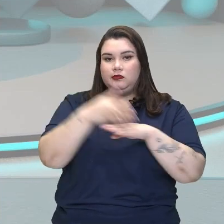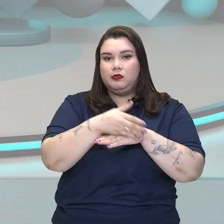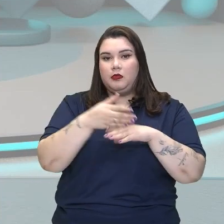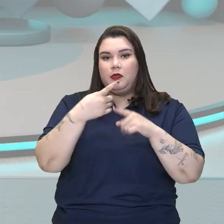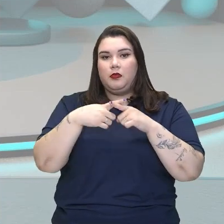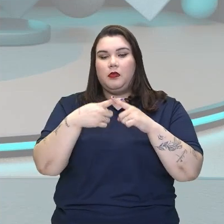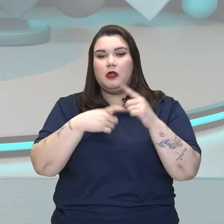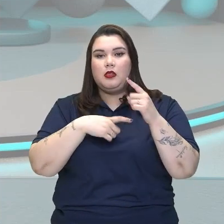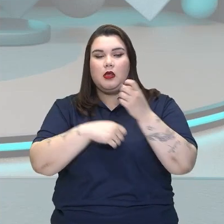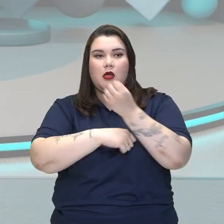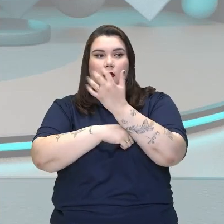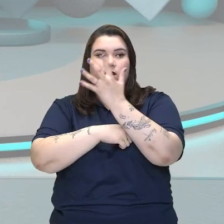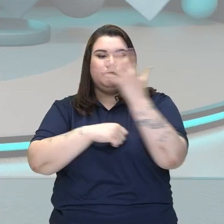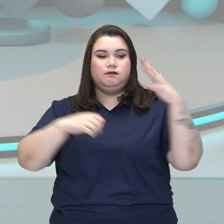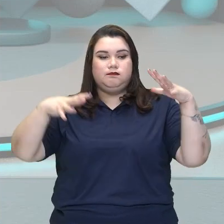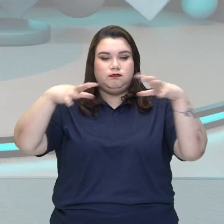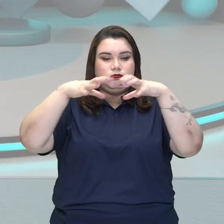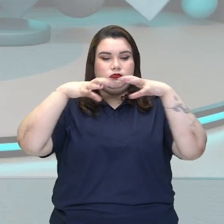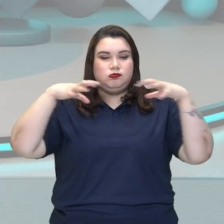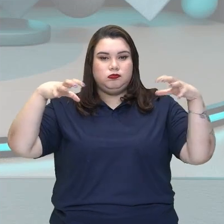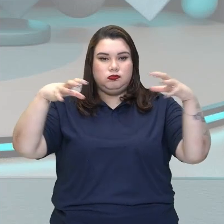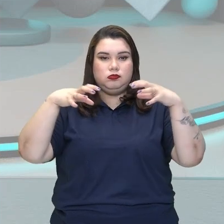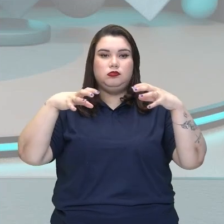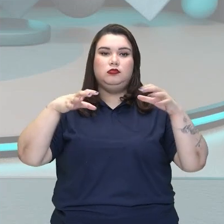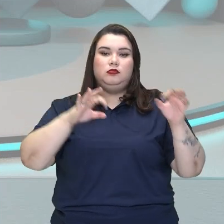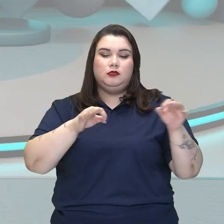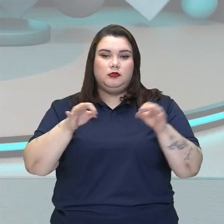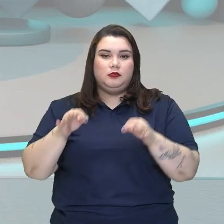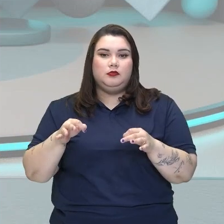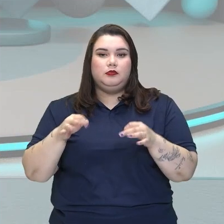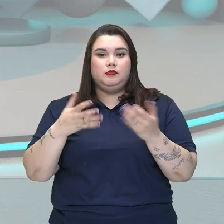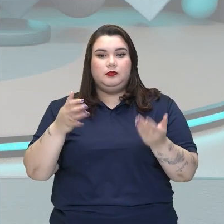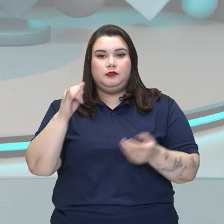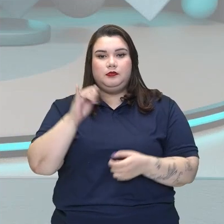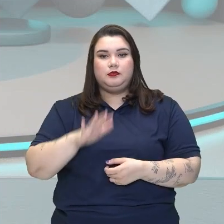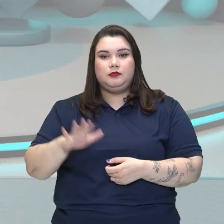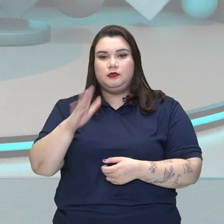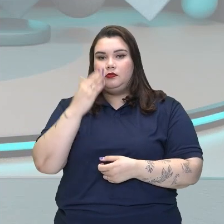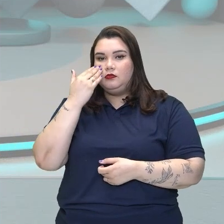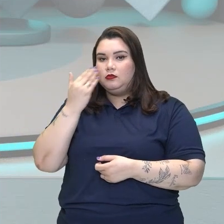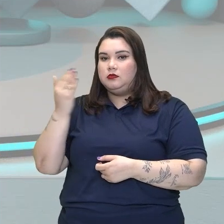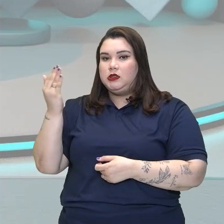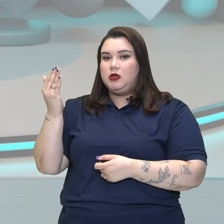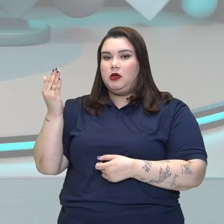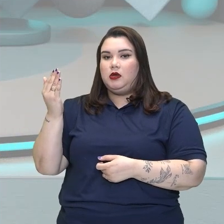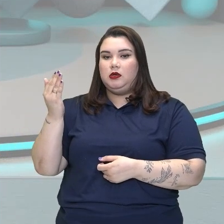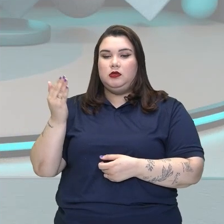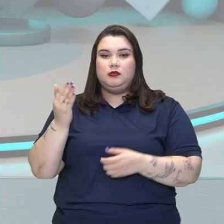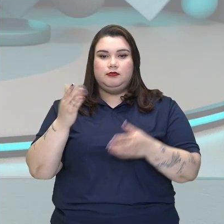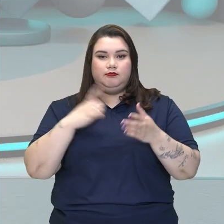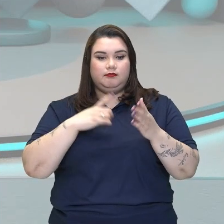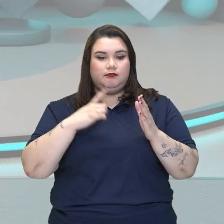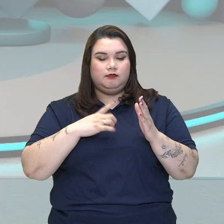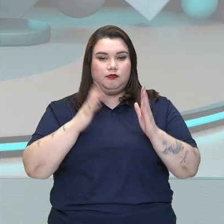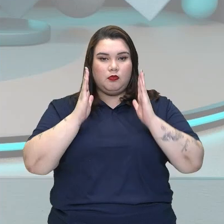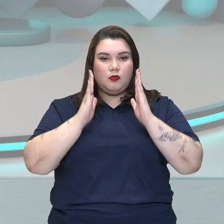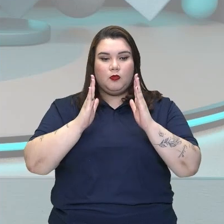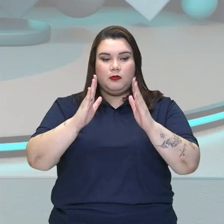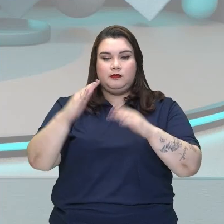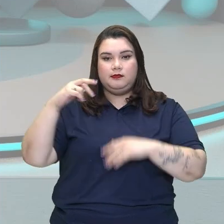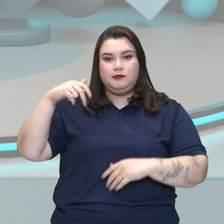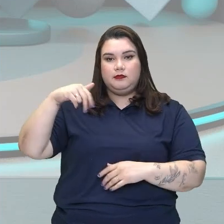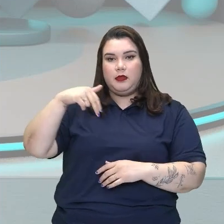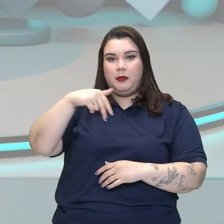copas das árvores em florestas densas. Então, essa imagem aí você já percebe aí, ok? Então, esse